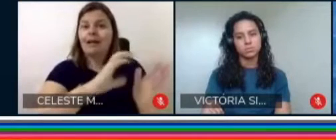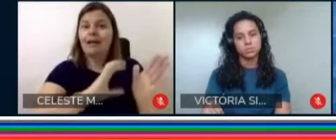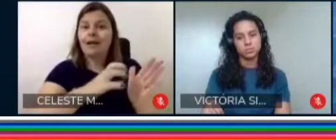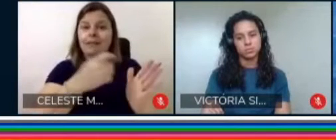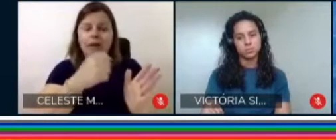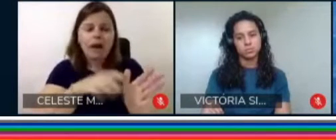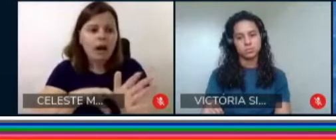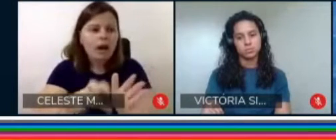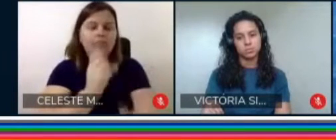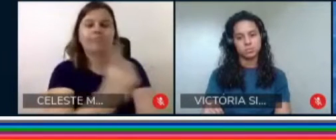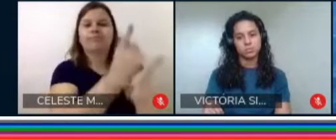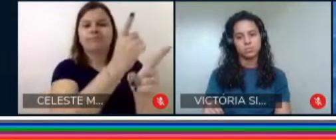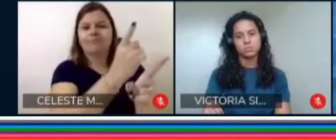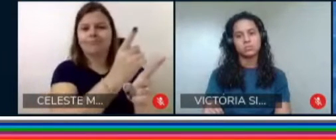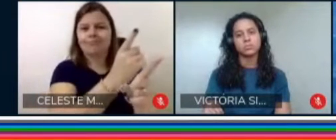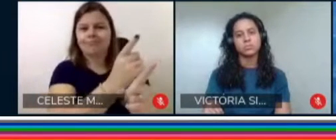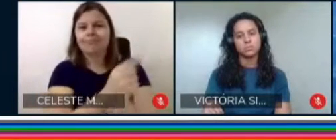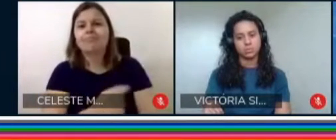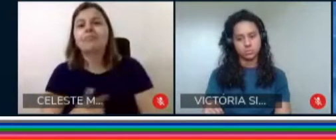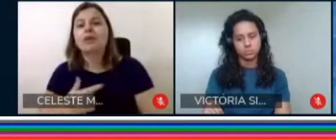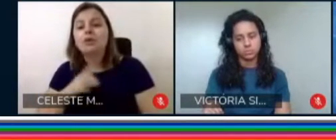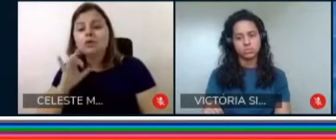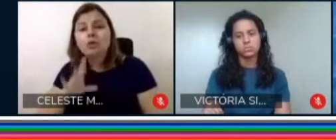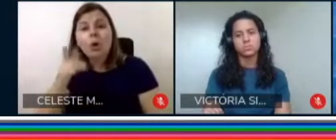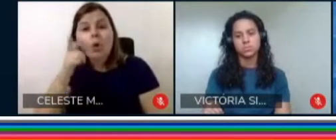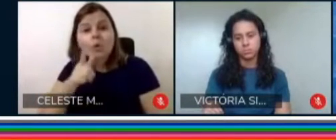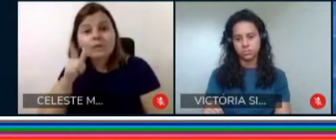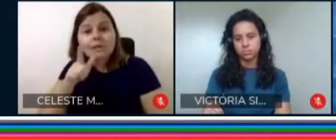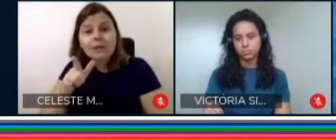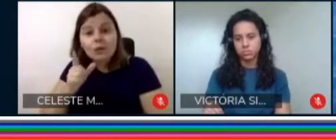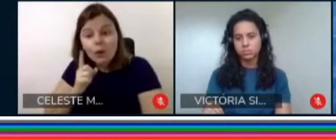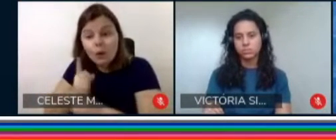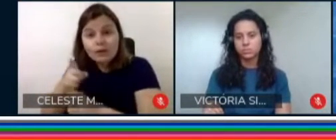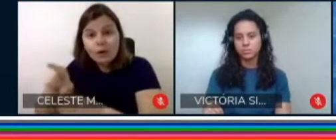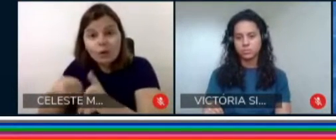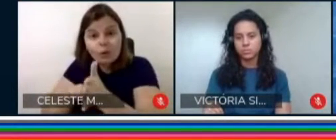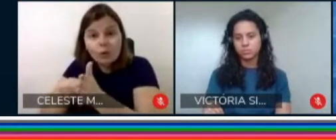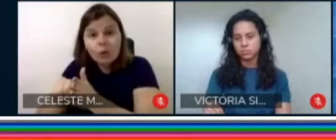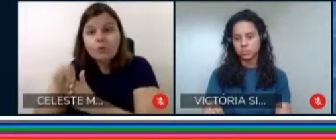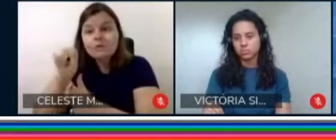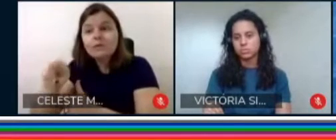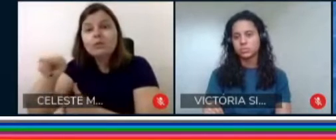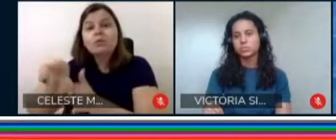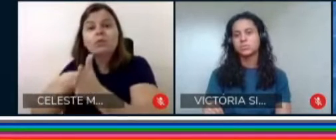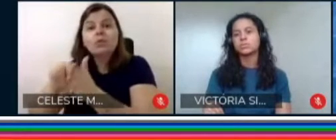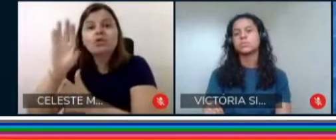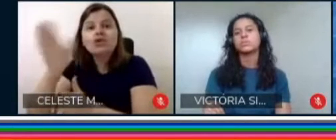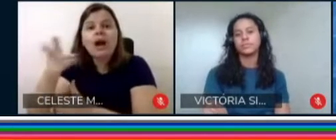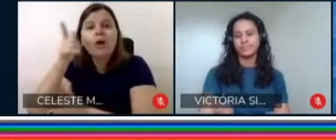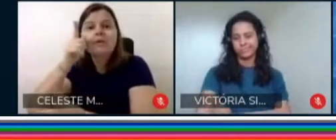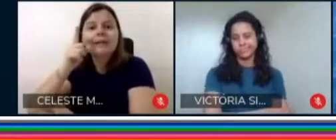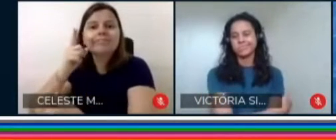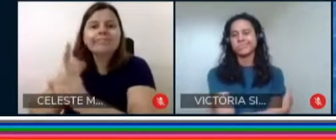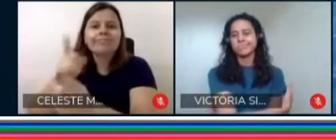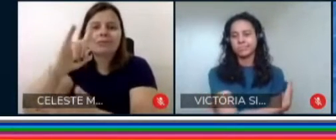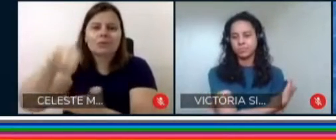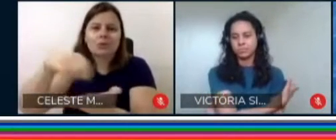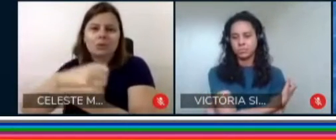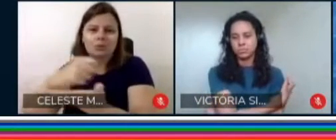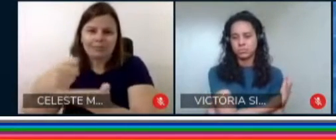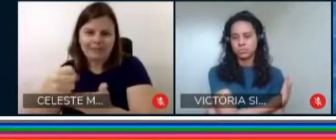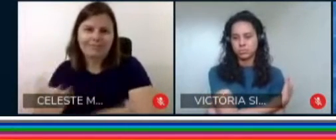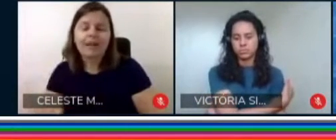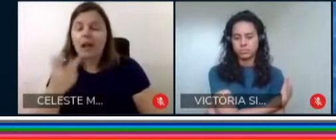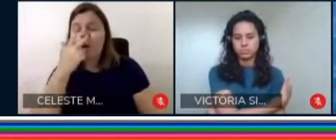daquilo. Eu só encontro no Google aquilo que o Google identifica no documento, né? Então, é mais ou menos, são coisas que são